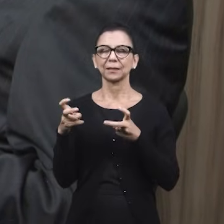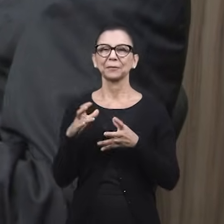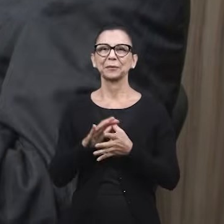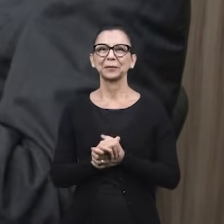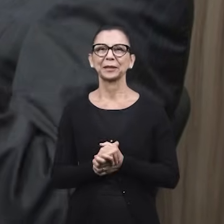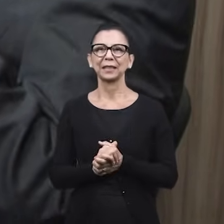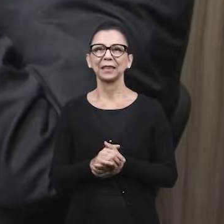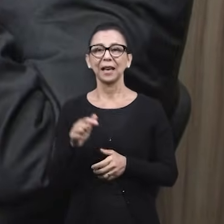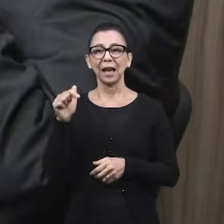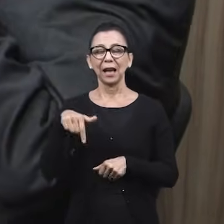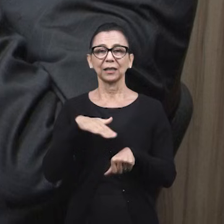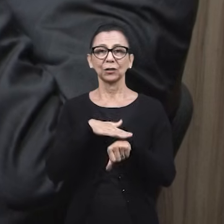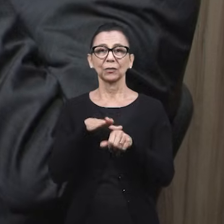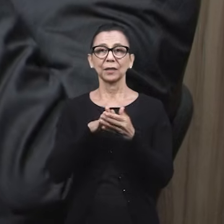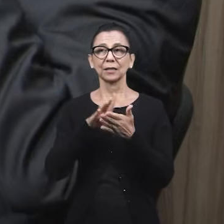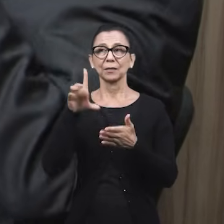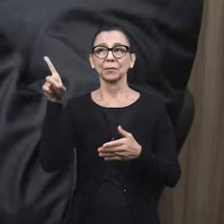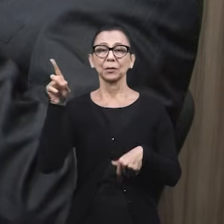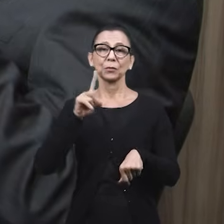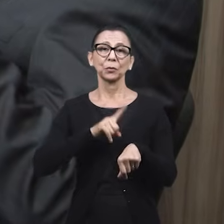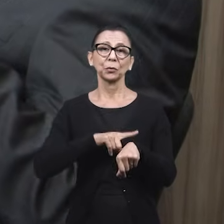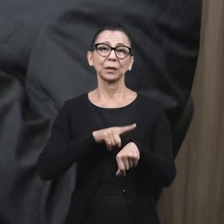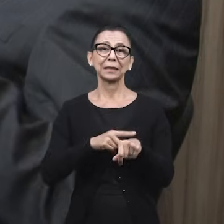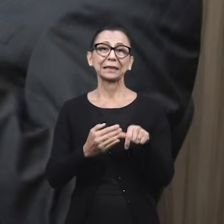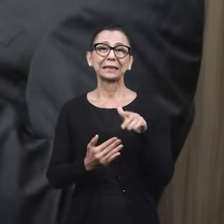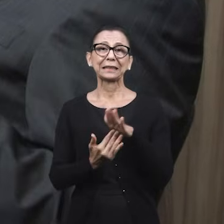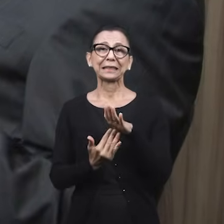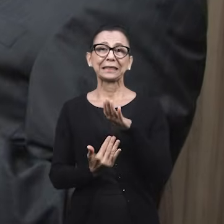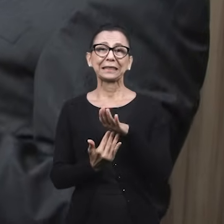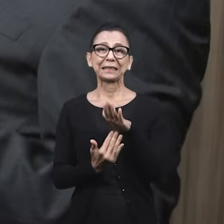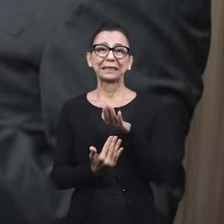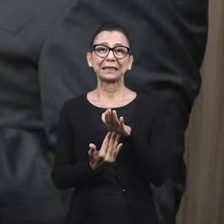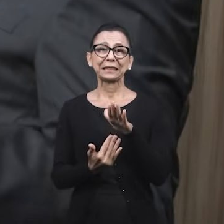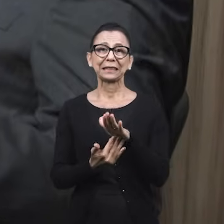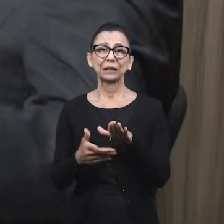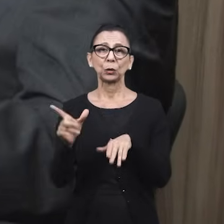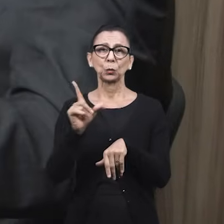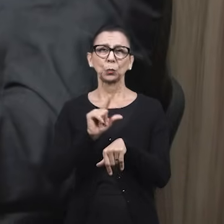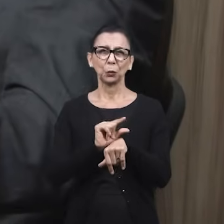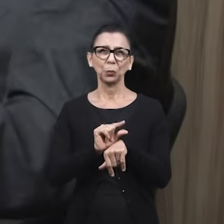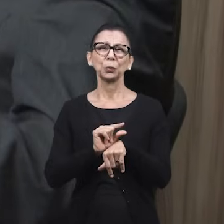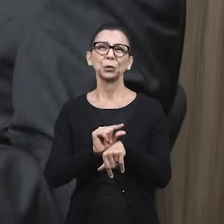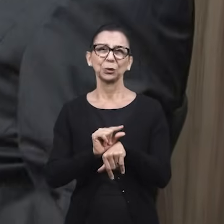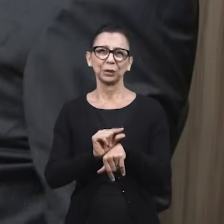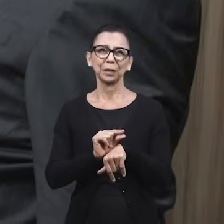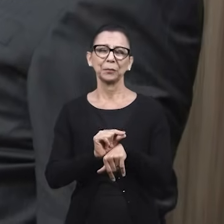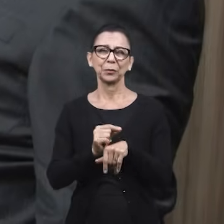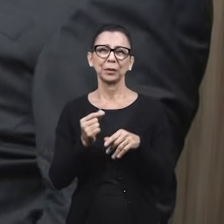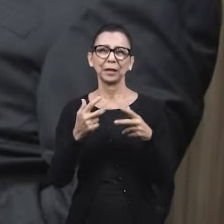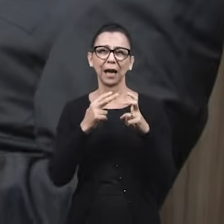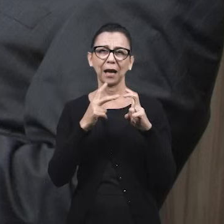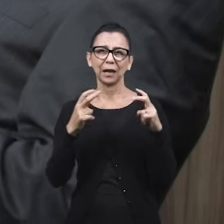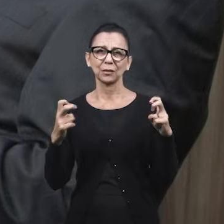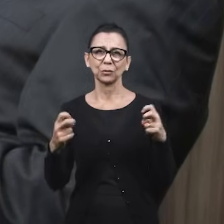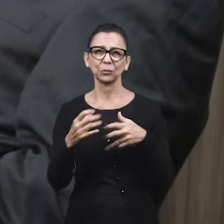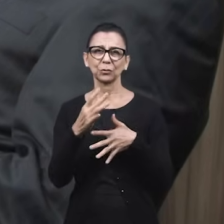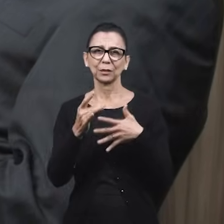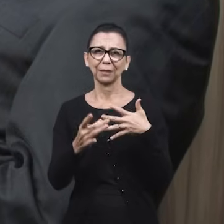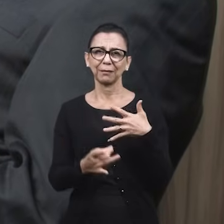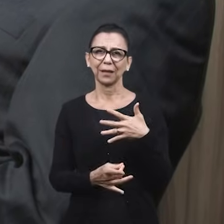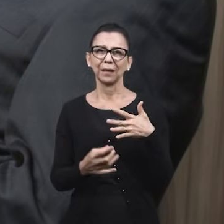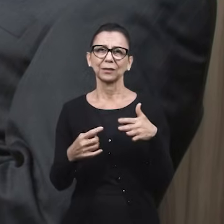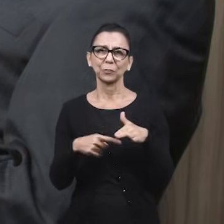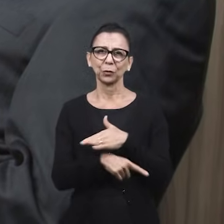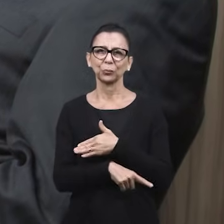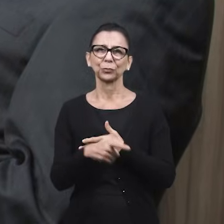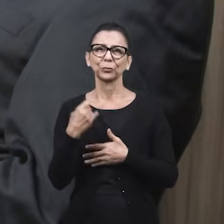que a gente tem é que o tempo que a gente tem aqui no Conversas Bíblicas acaba sendo limitado, pequeno, diante daquilo que a gente pode